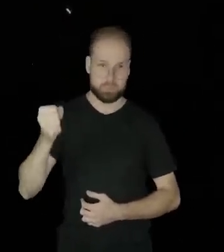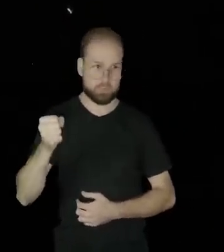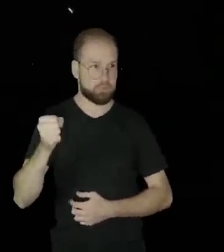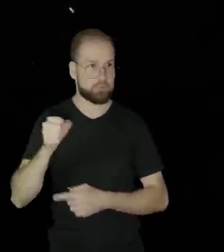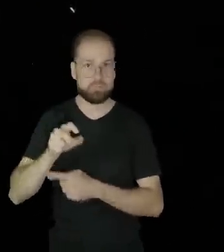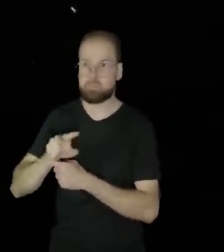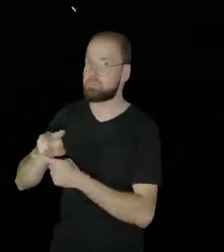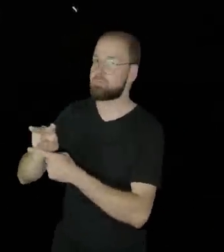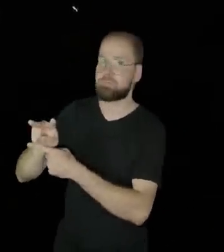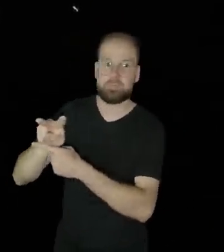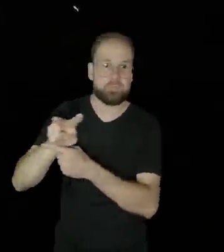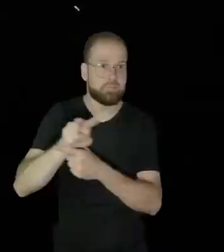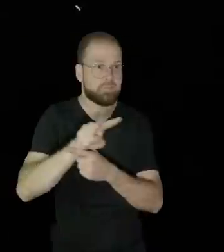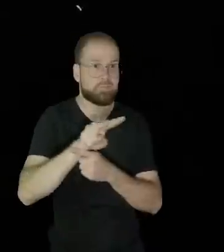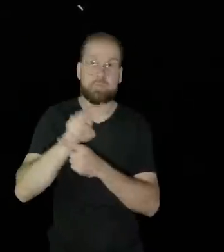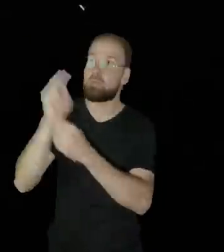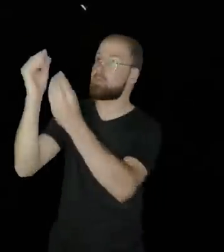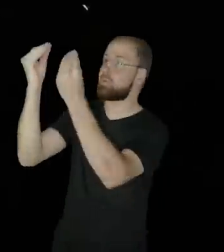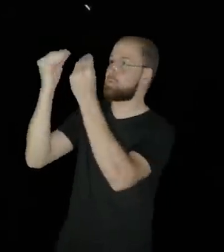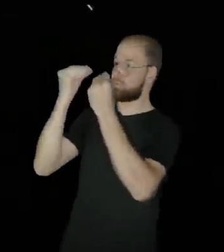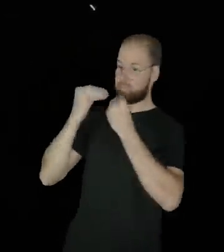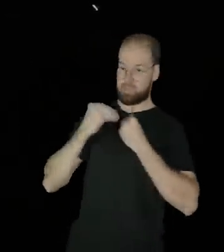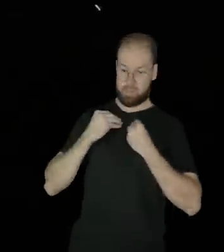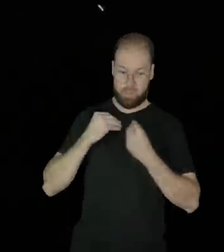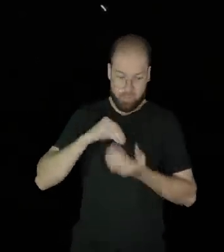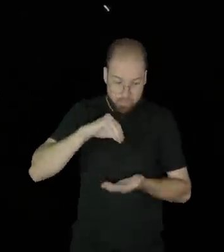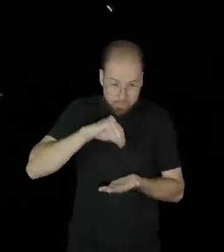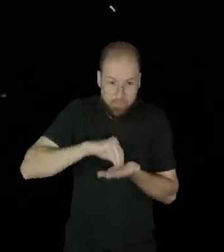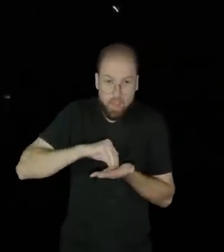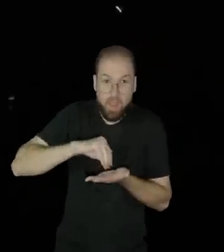nada me pode.